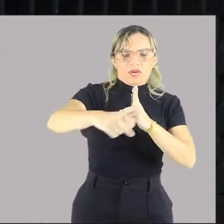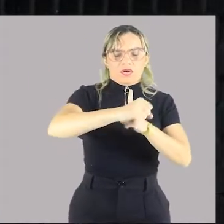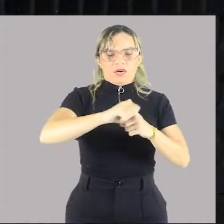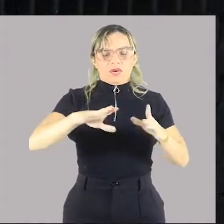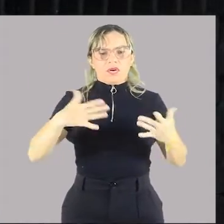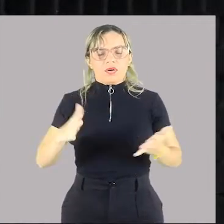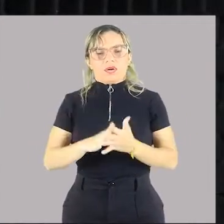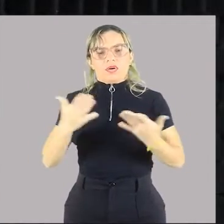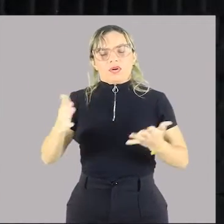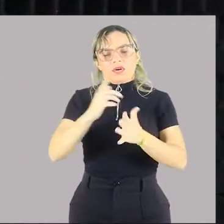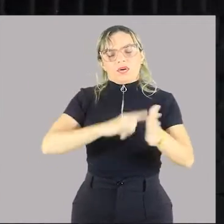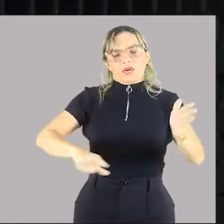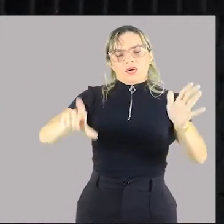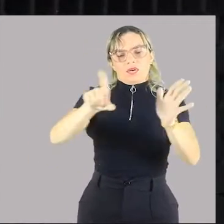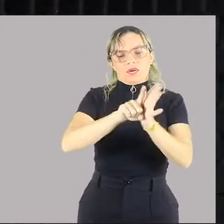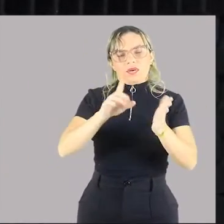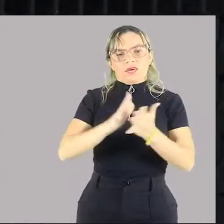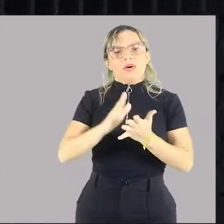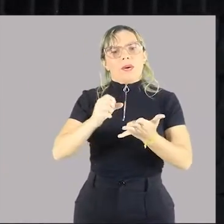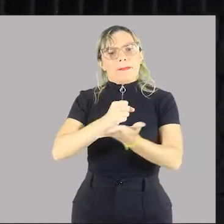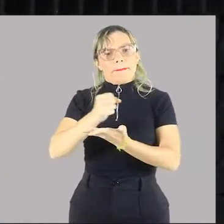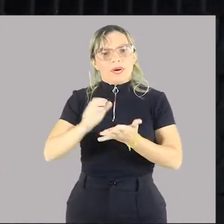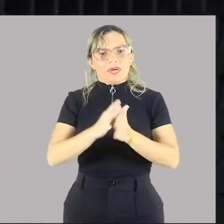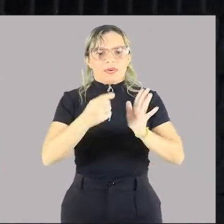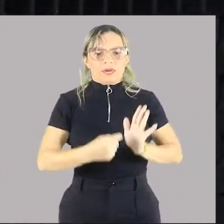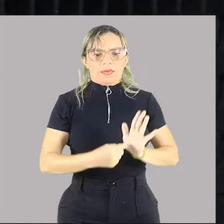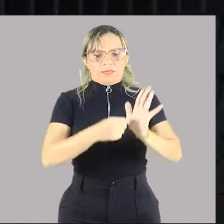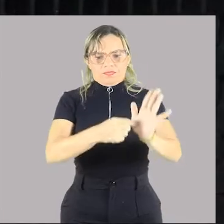Certo? É o que a lei basicamente coloca.